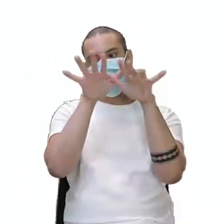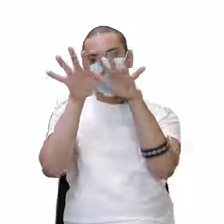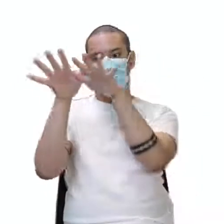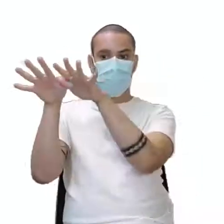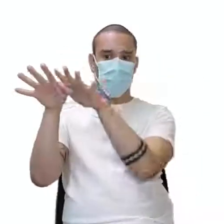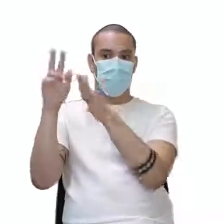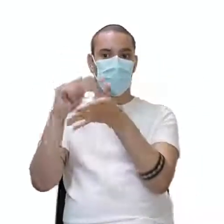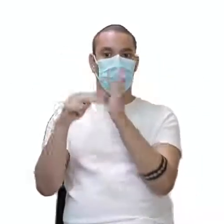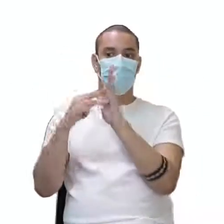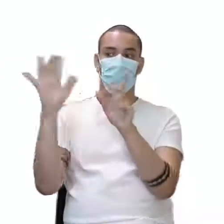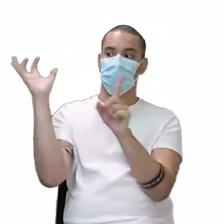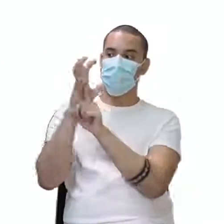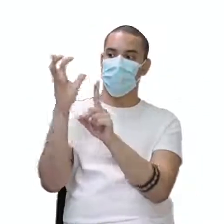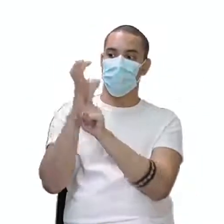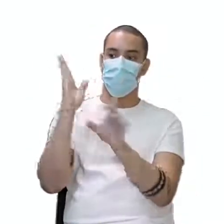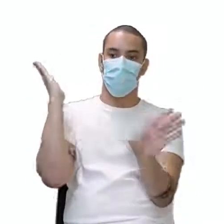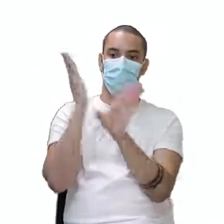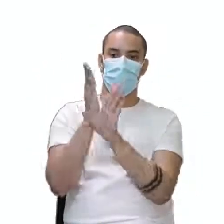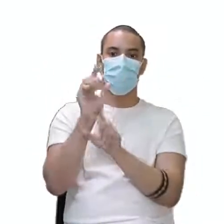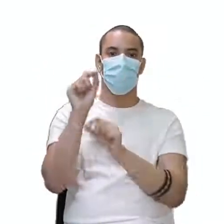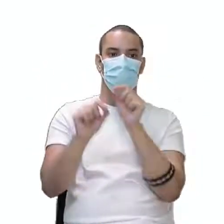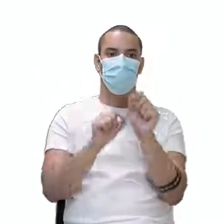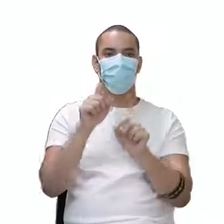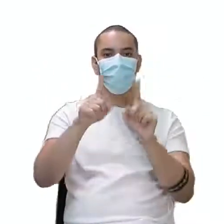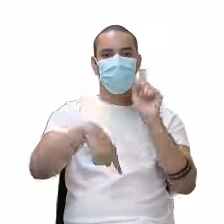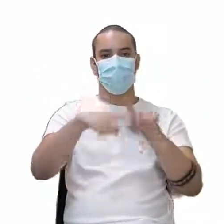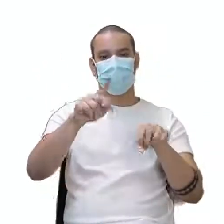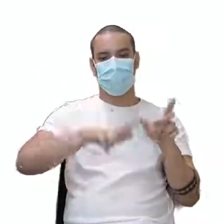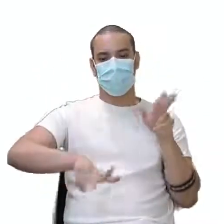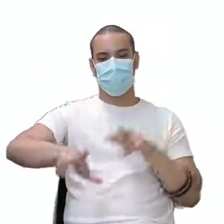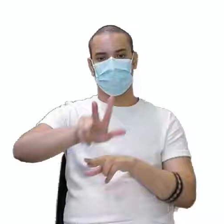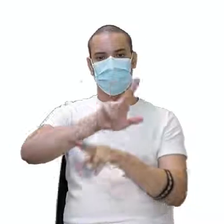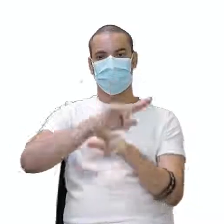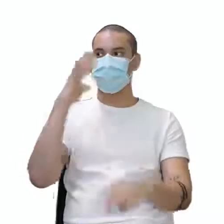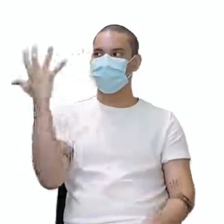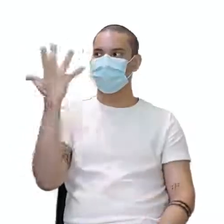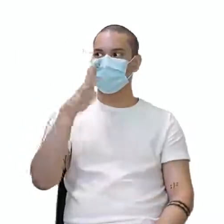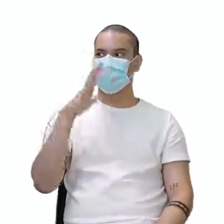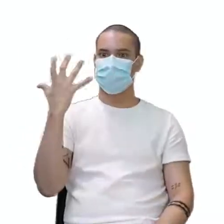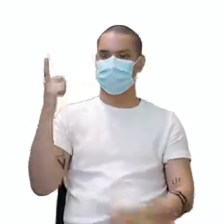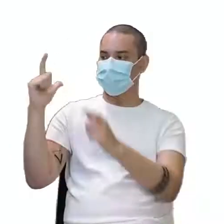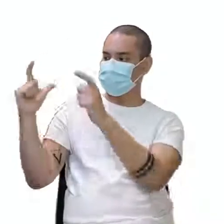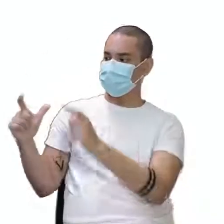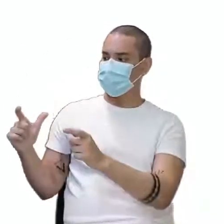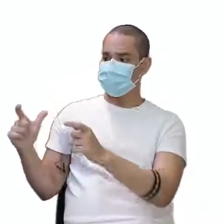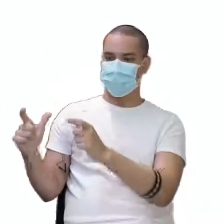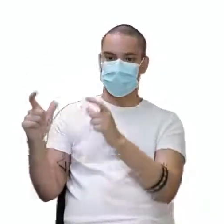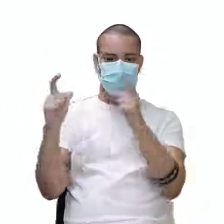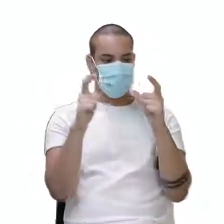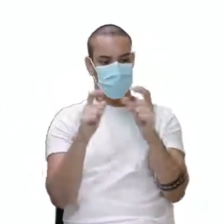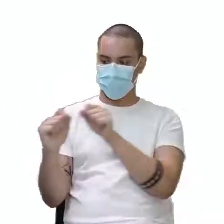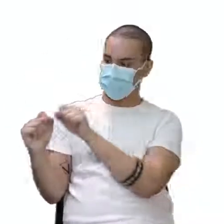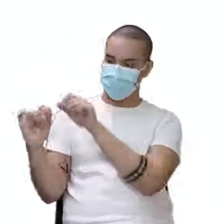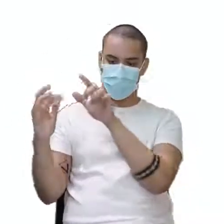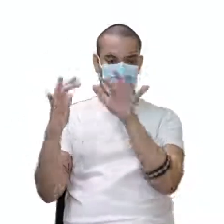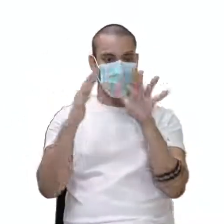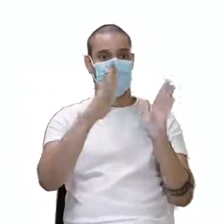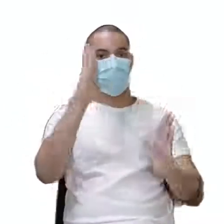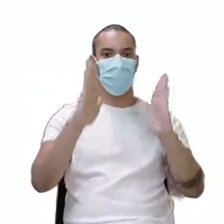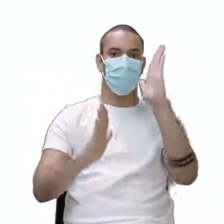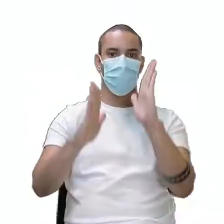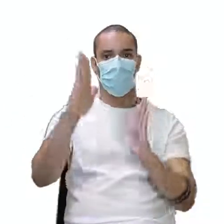é totalmente influenciado por essas diferenças climáticas de uma região para outra e de